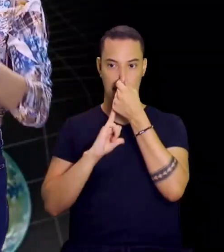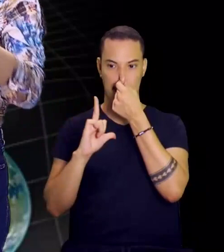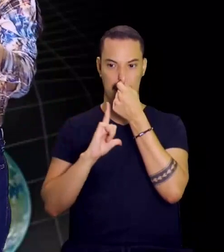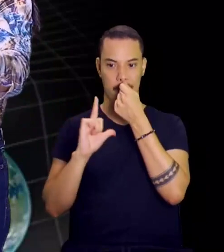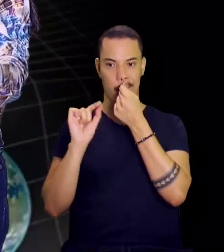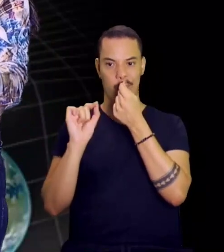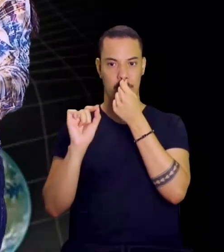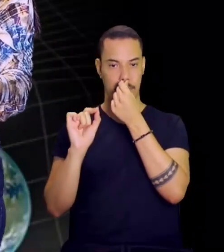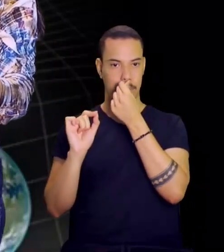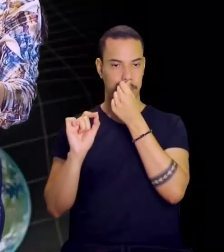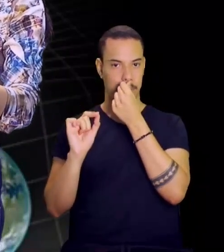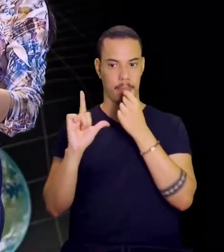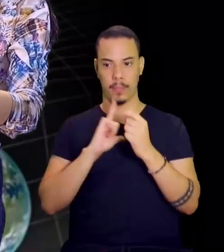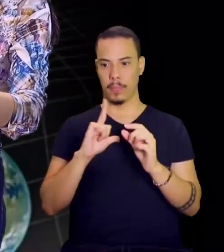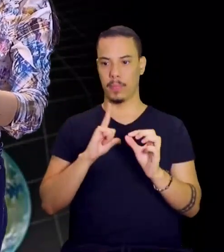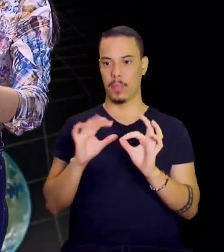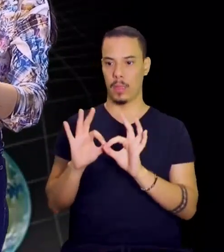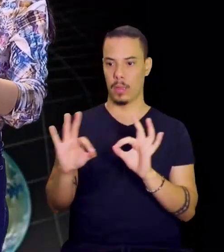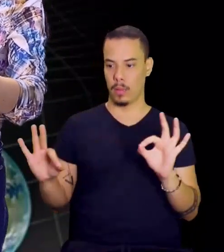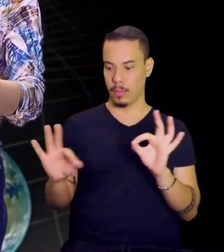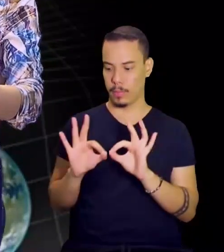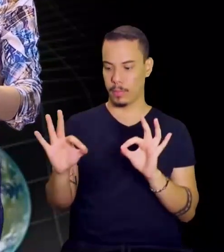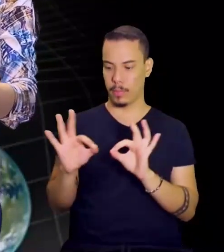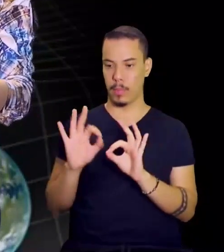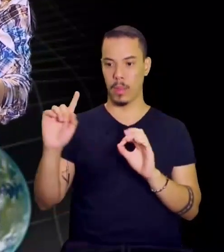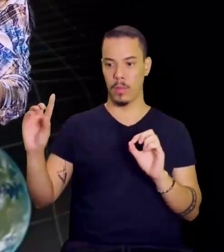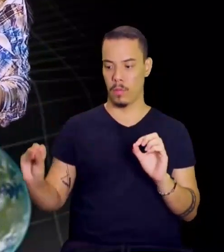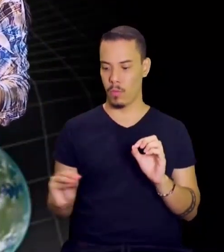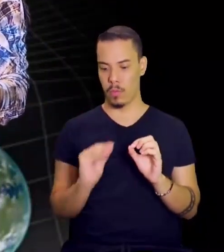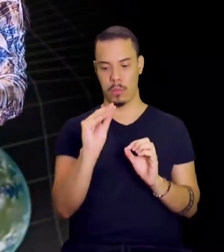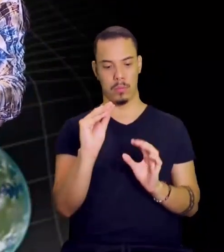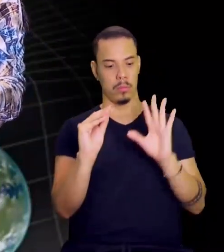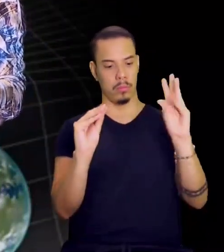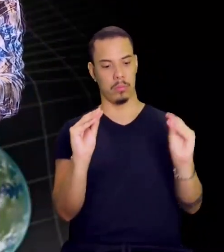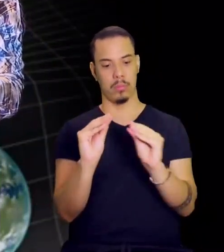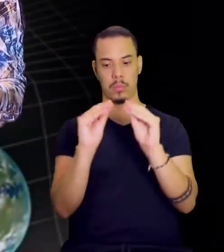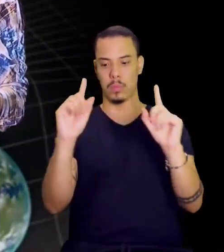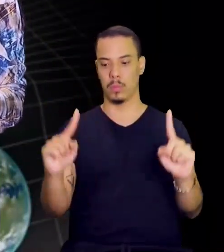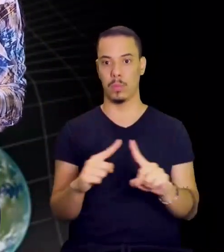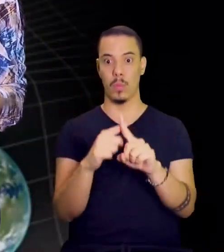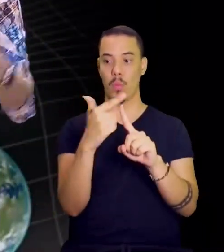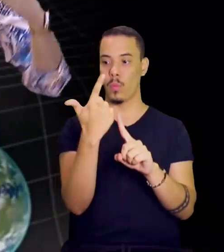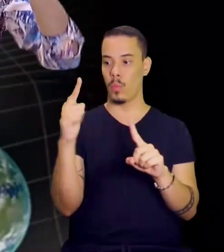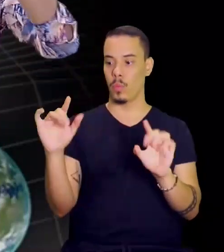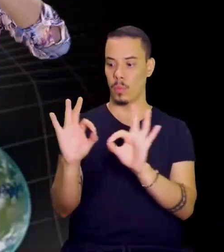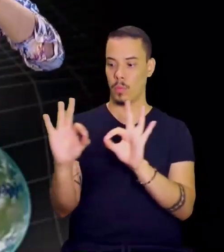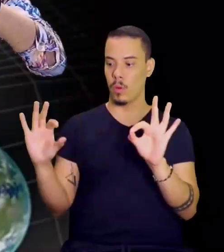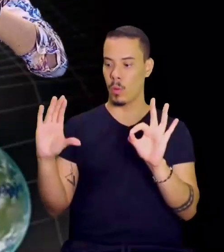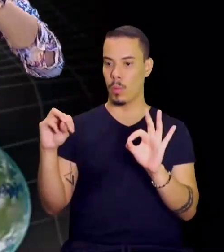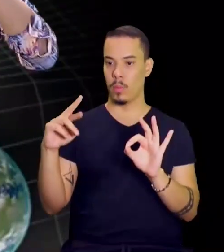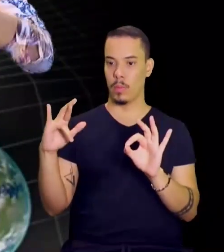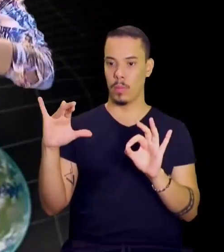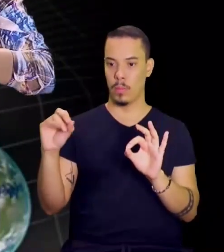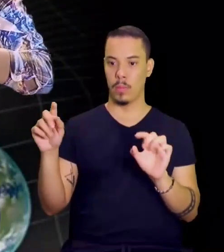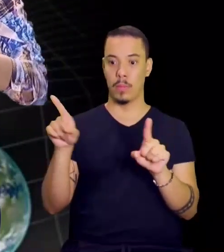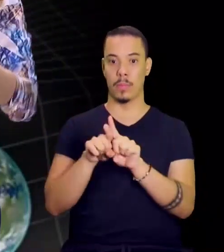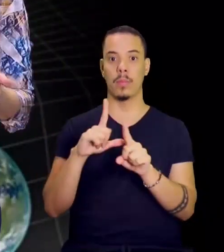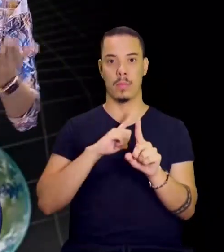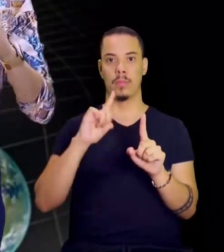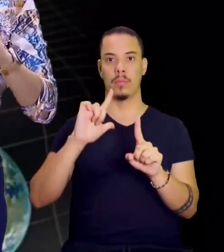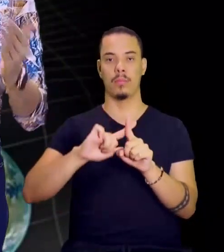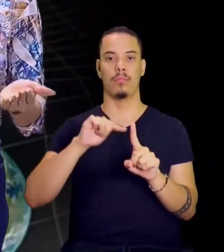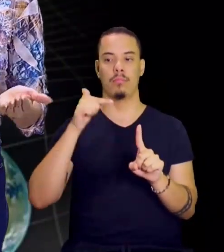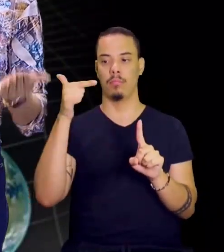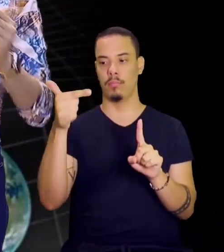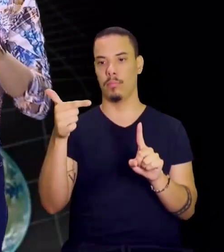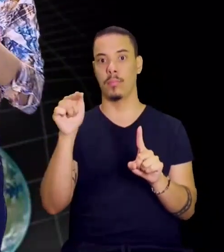estou pegando uma dimensão de comprimento e multiplicando por outra dimensão de comprimento. Justamente. Aí juntou, eu tenho quadrado. Então,